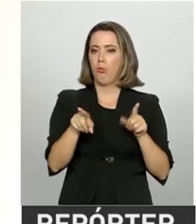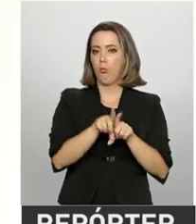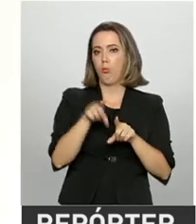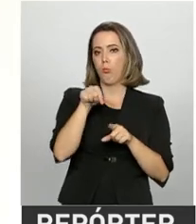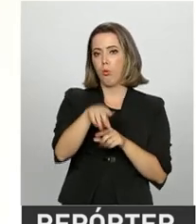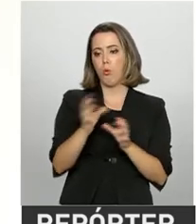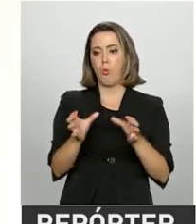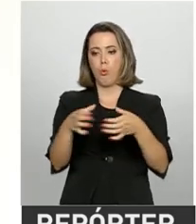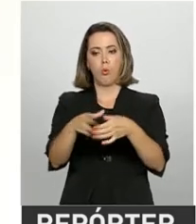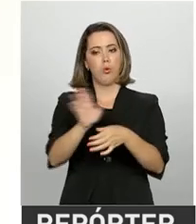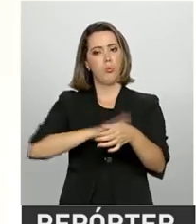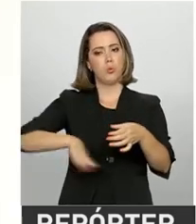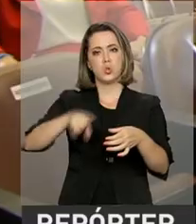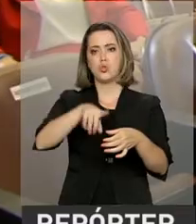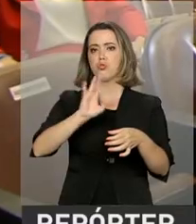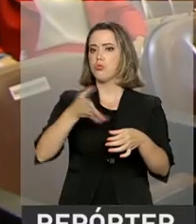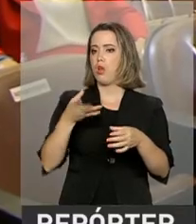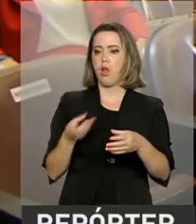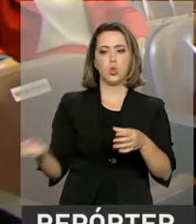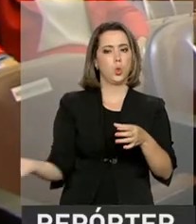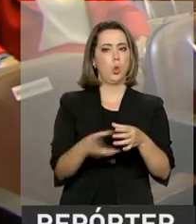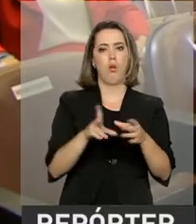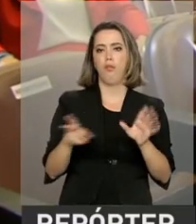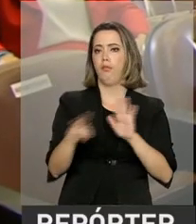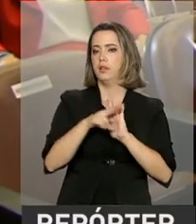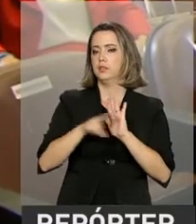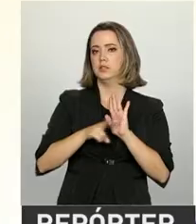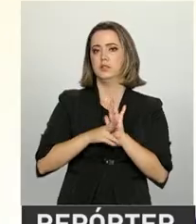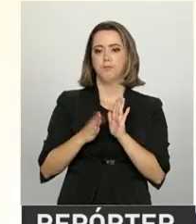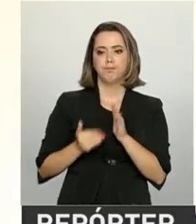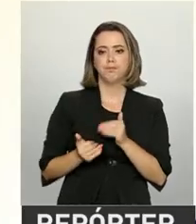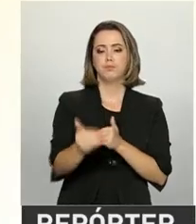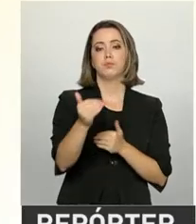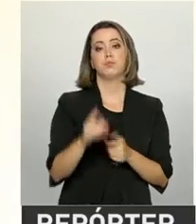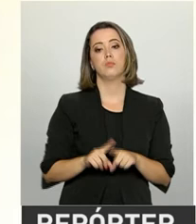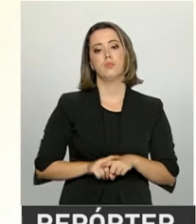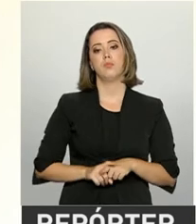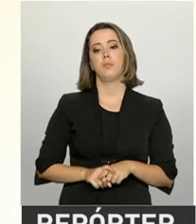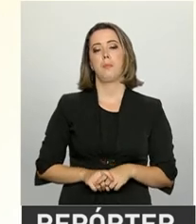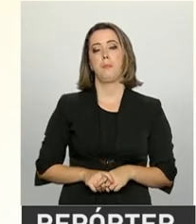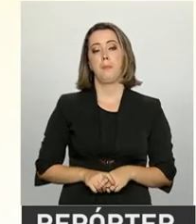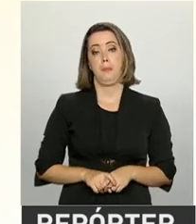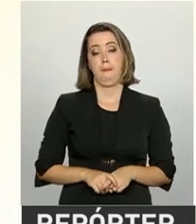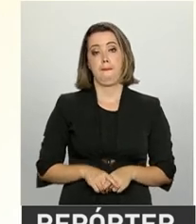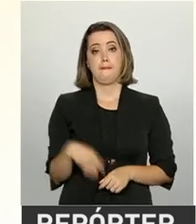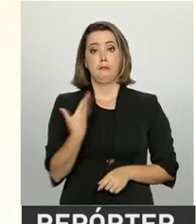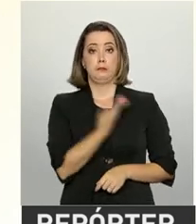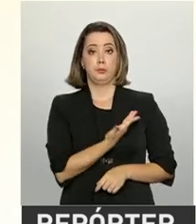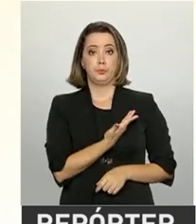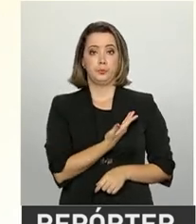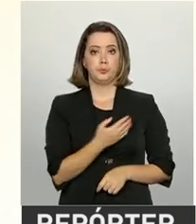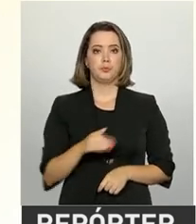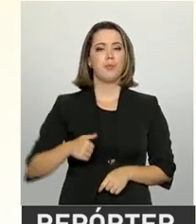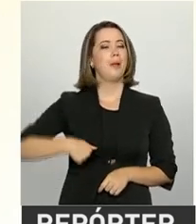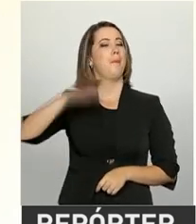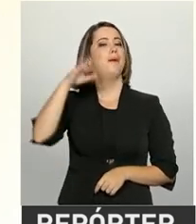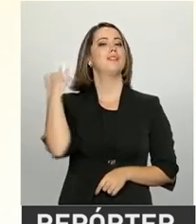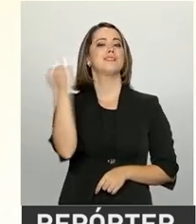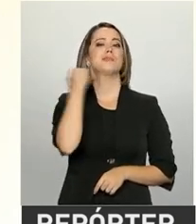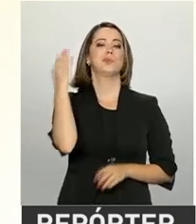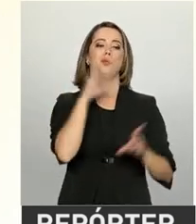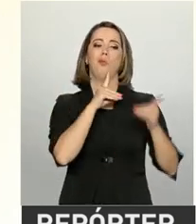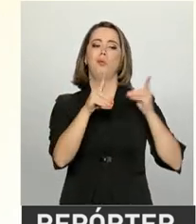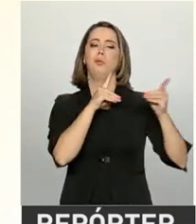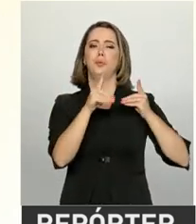se aplica direto a nova regra permanente mais importante do que discutir se a pessoa vai